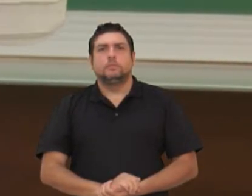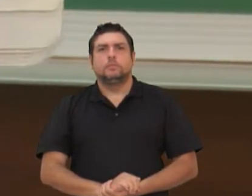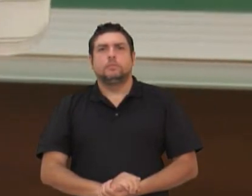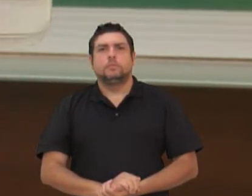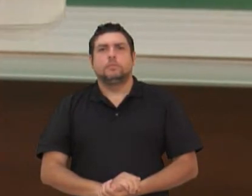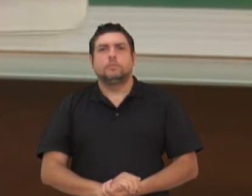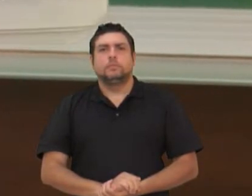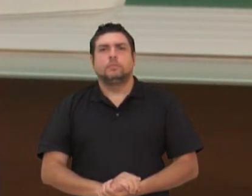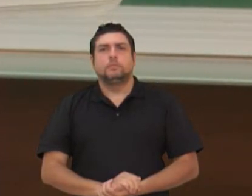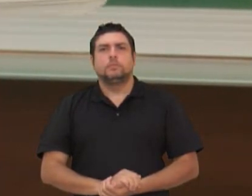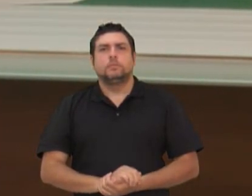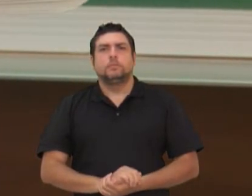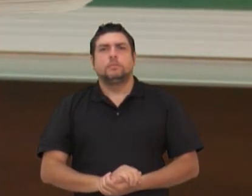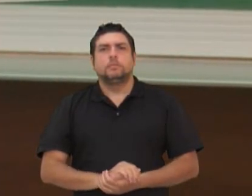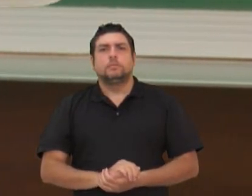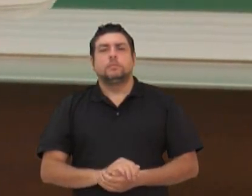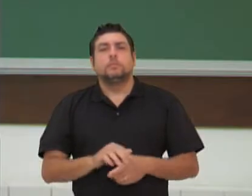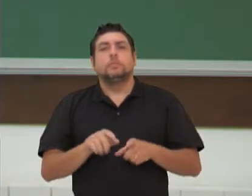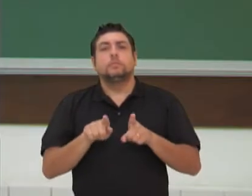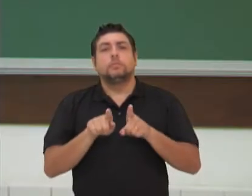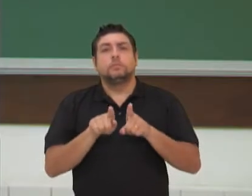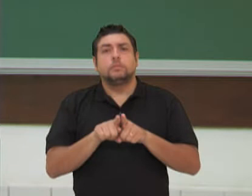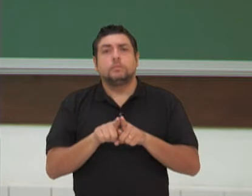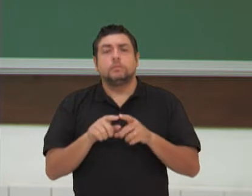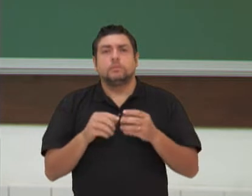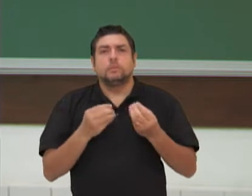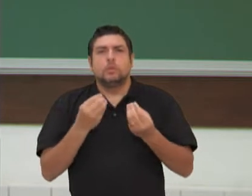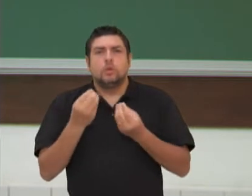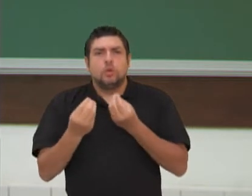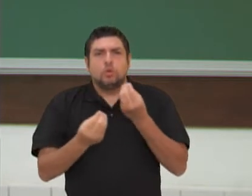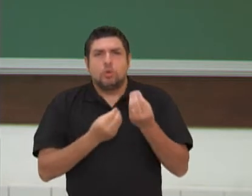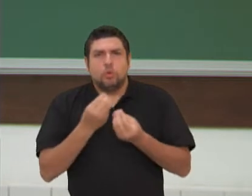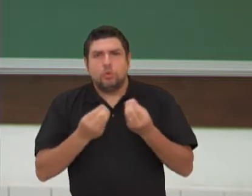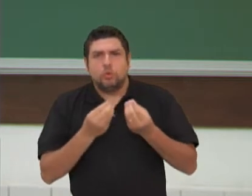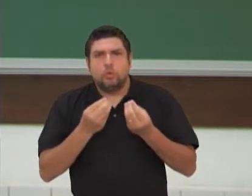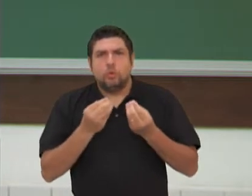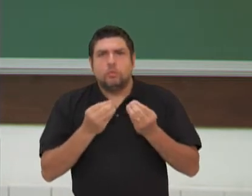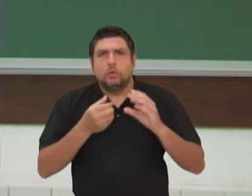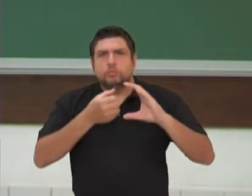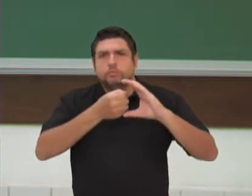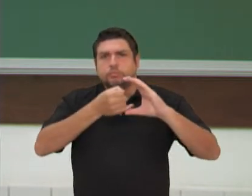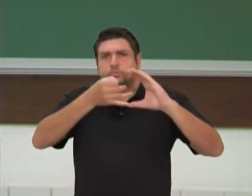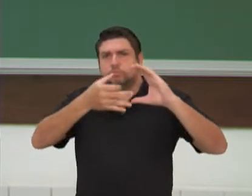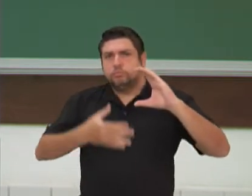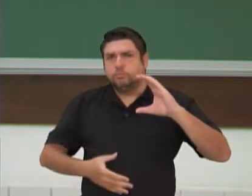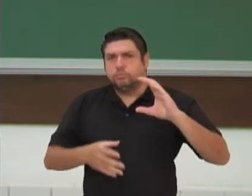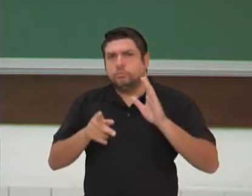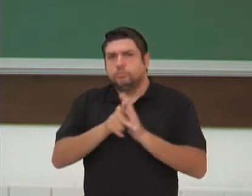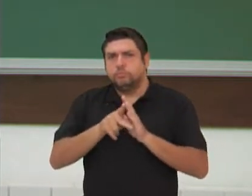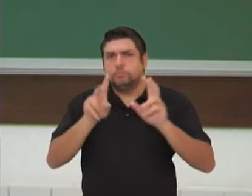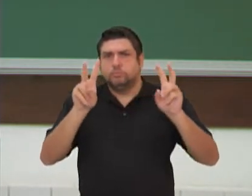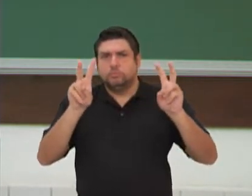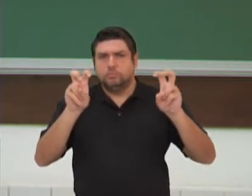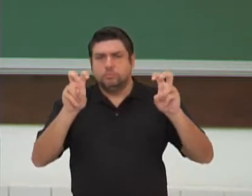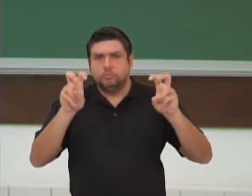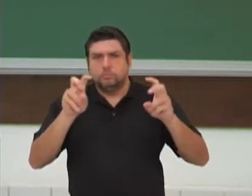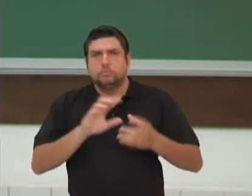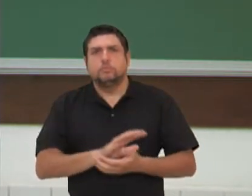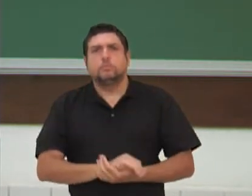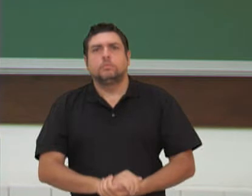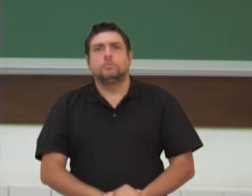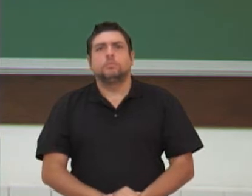E então, nós temos aqui um exemplar, ¿sí? Uma característica fundamental do titular. Perfeito?